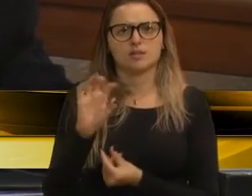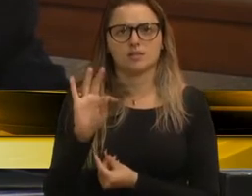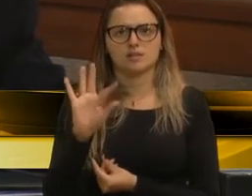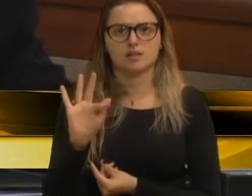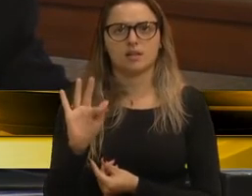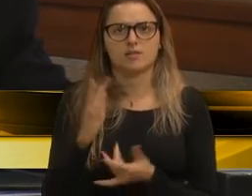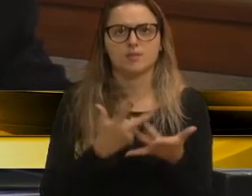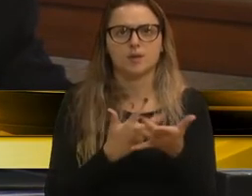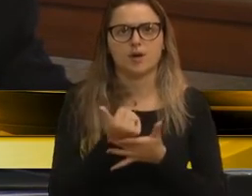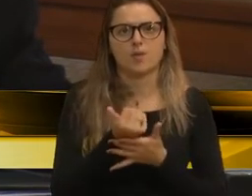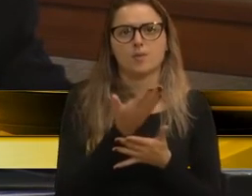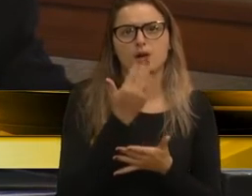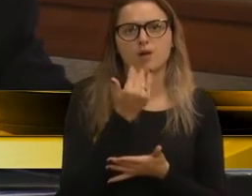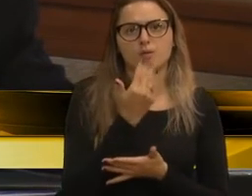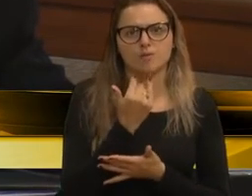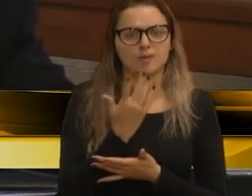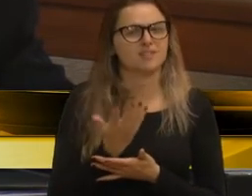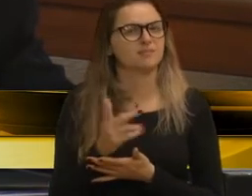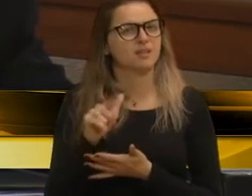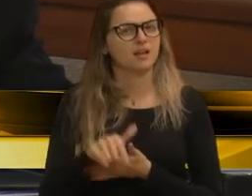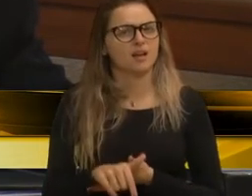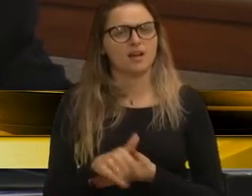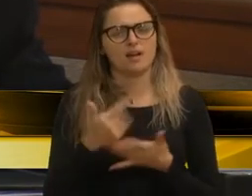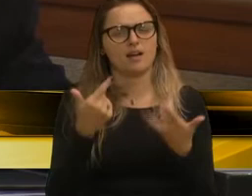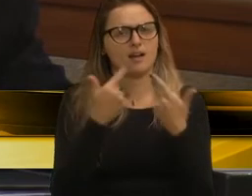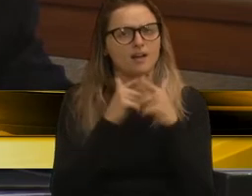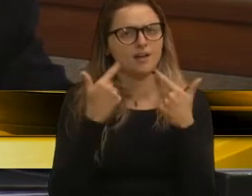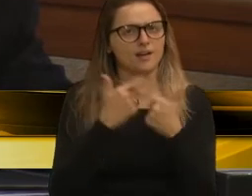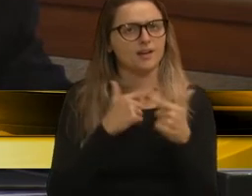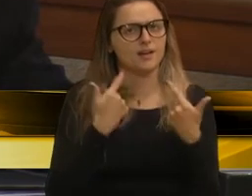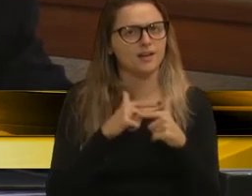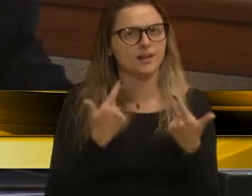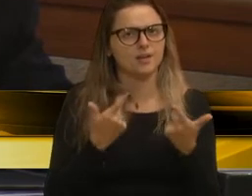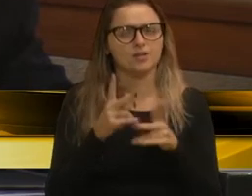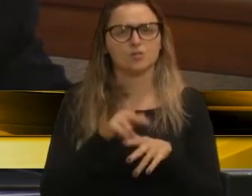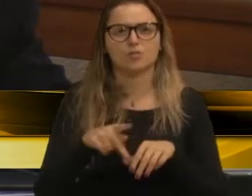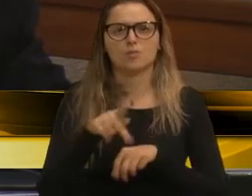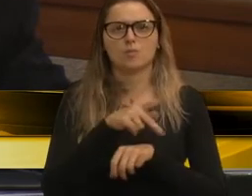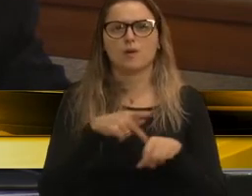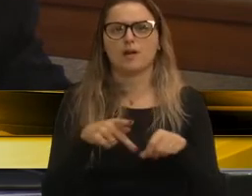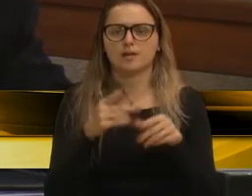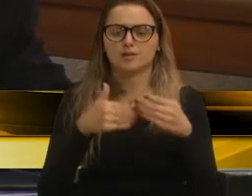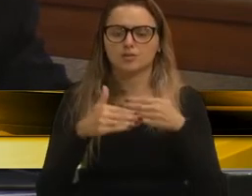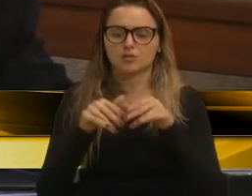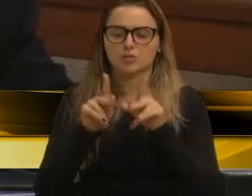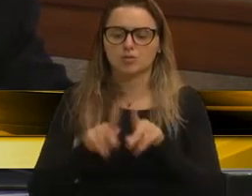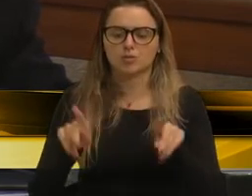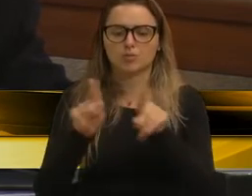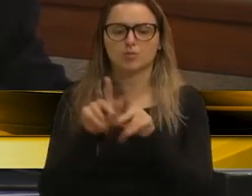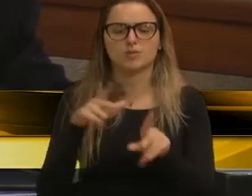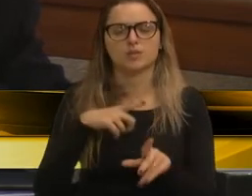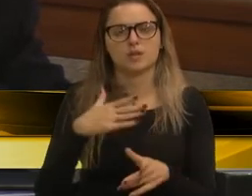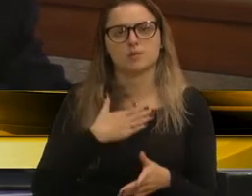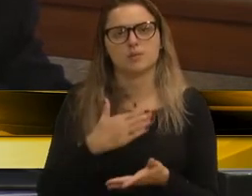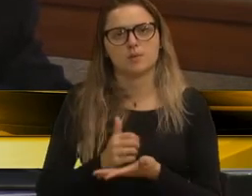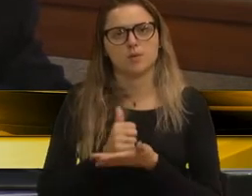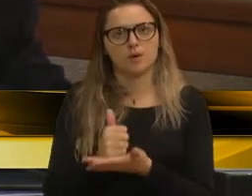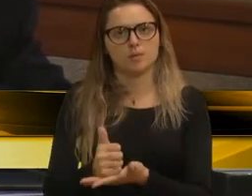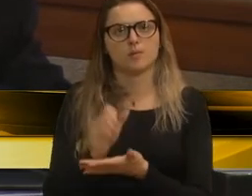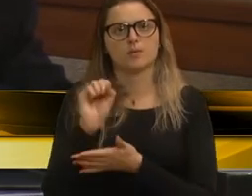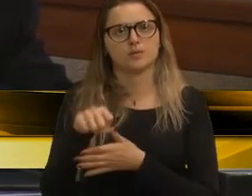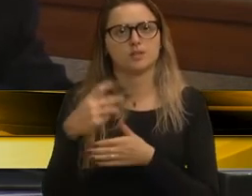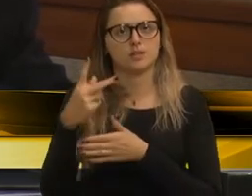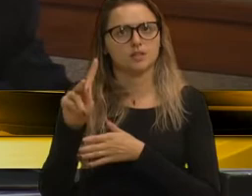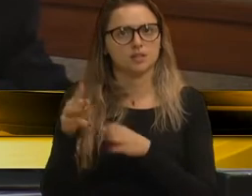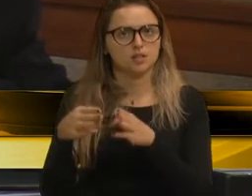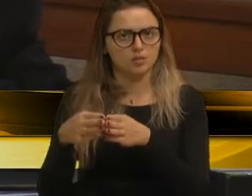os alimentos, é um deboche com a nação brasileira. Então, pode contar com o apoio deste vereador nesta